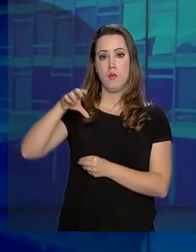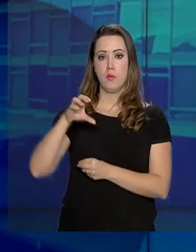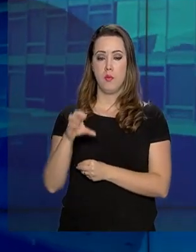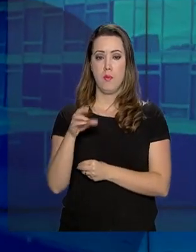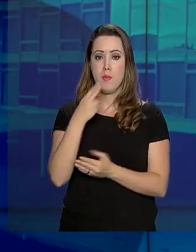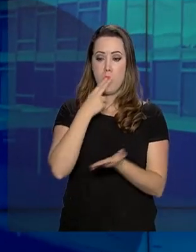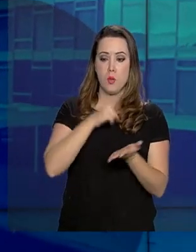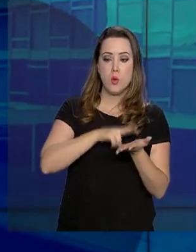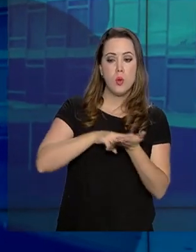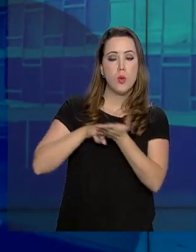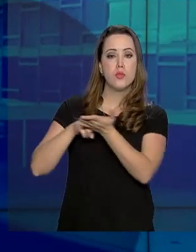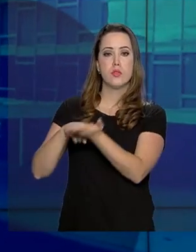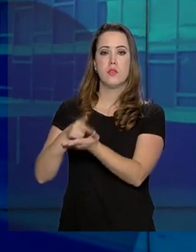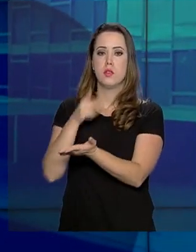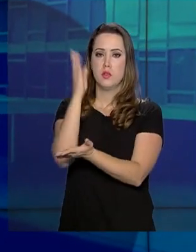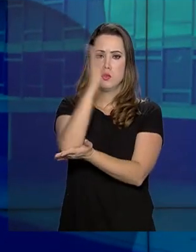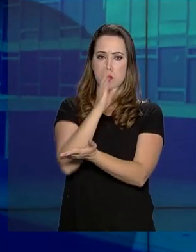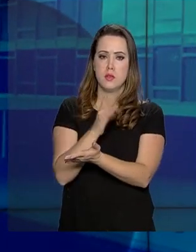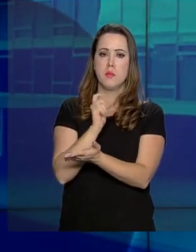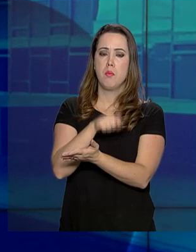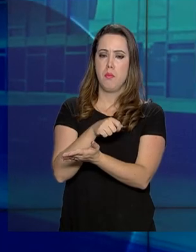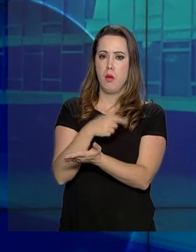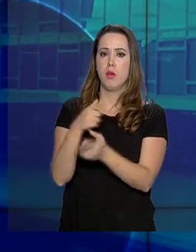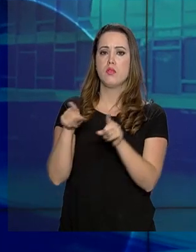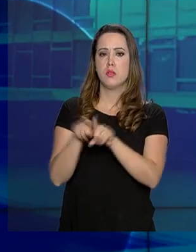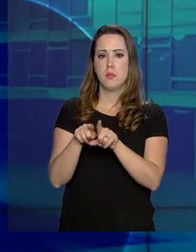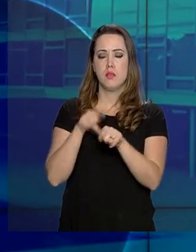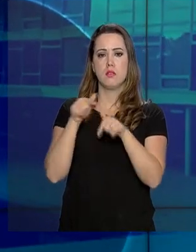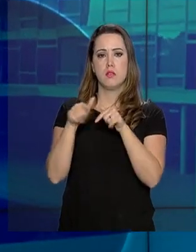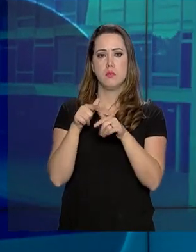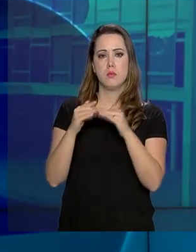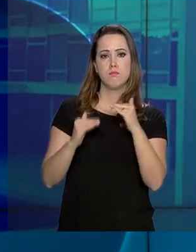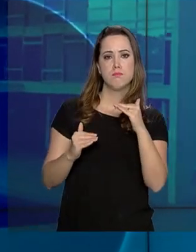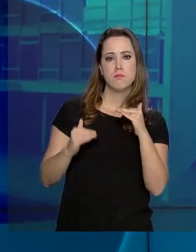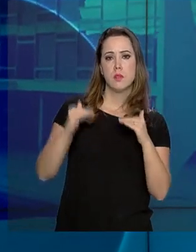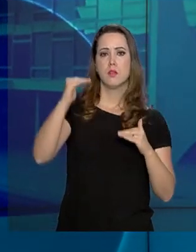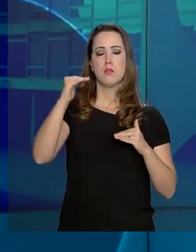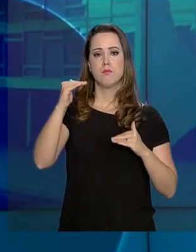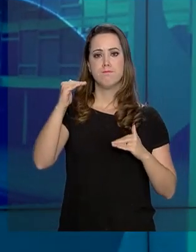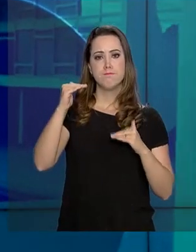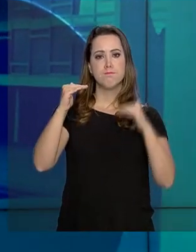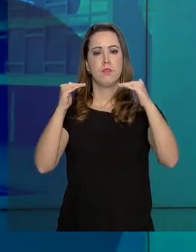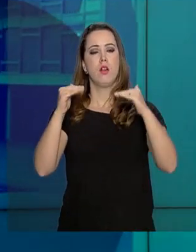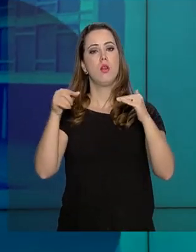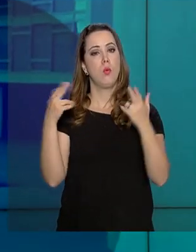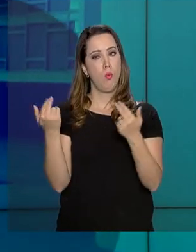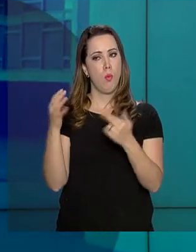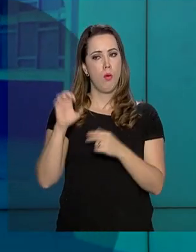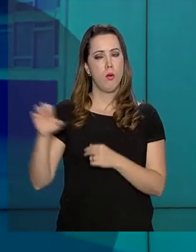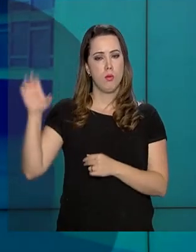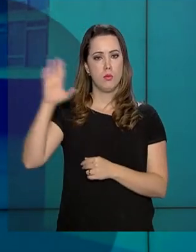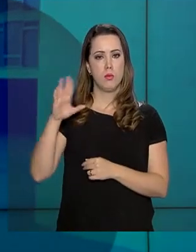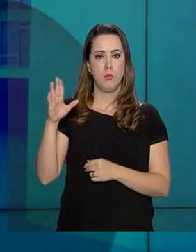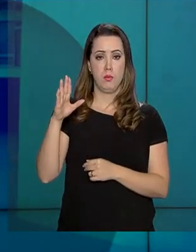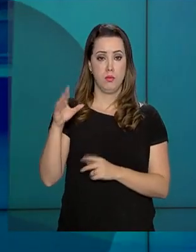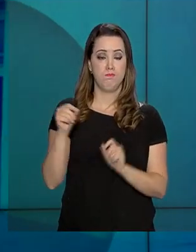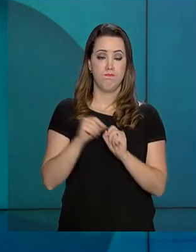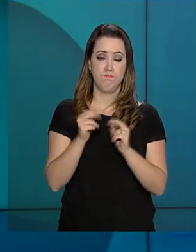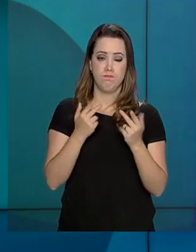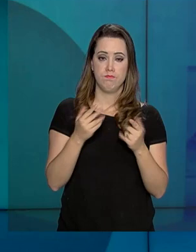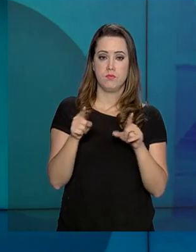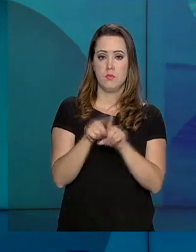notificação de que o país poderá adotar medidas para equilibrar o comércio com o bloco europeu os